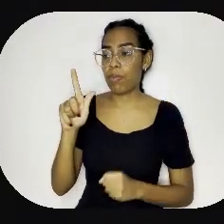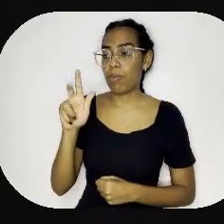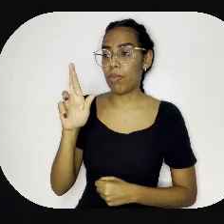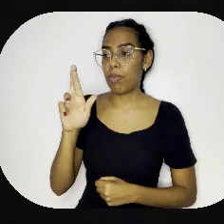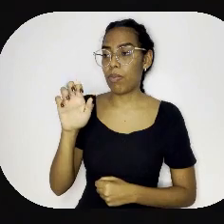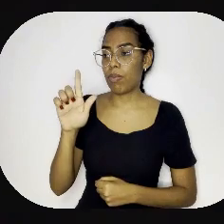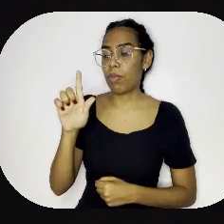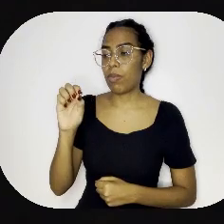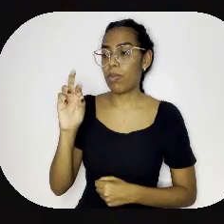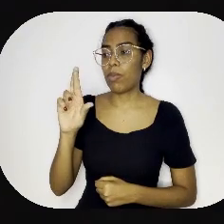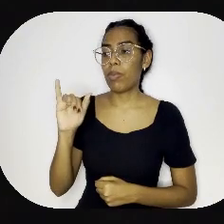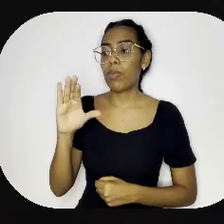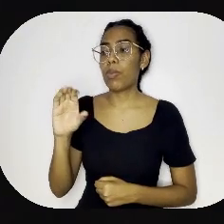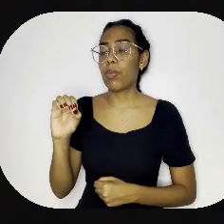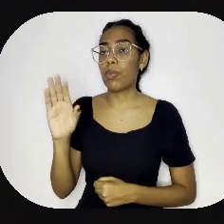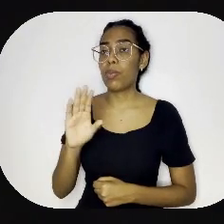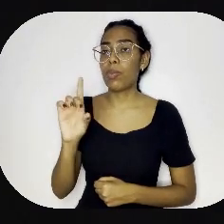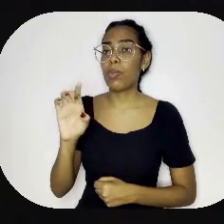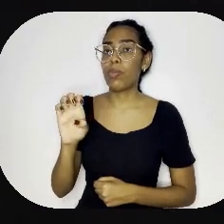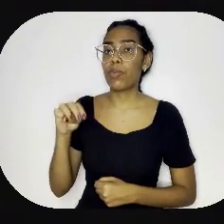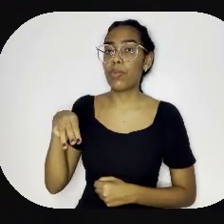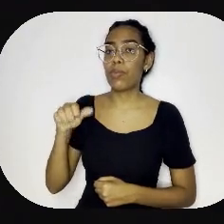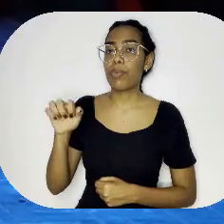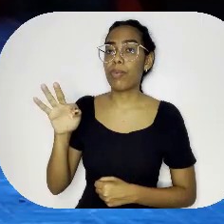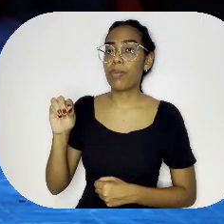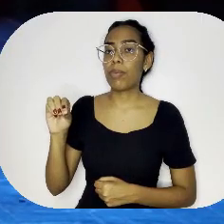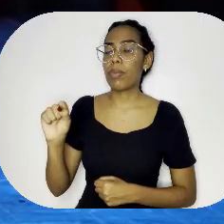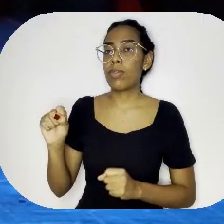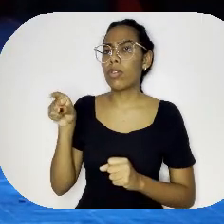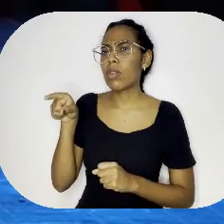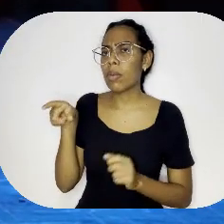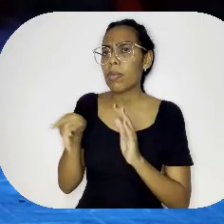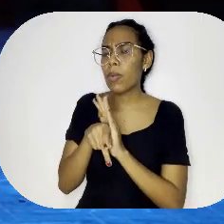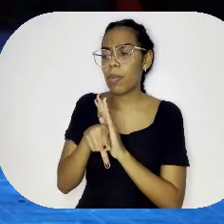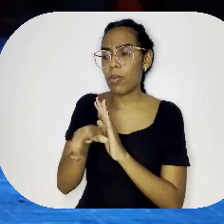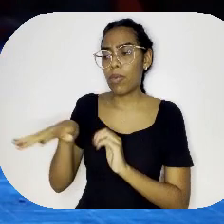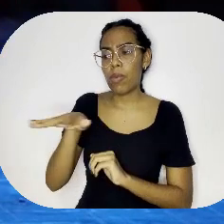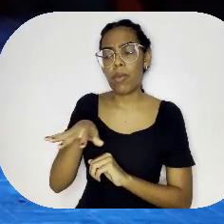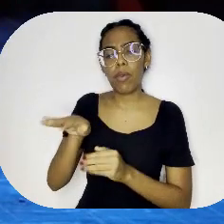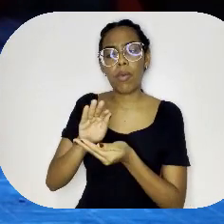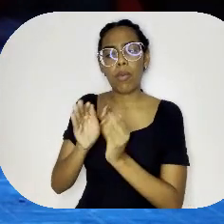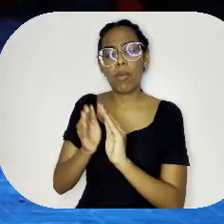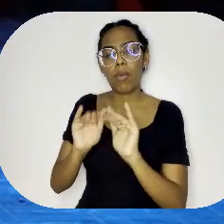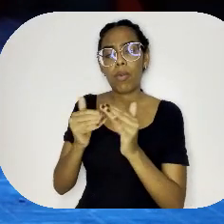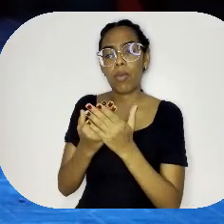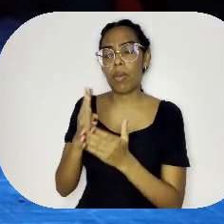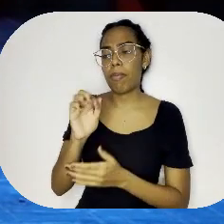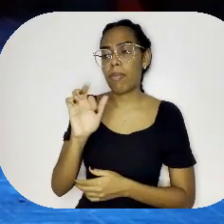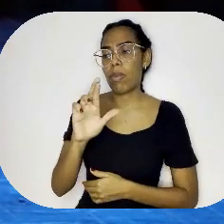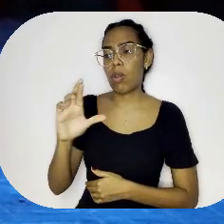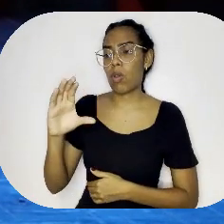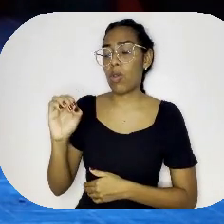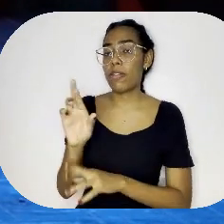barroco coisa alguma. O meu culto é o Gregório de Matos. E qual é a mesma diferença, José? Ele não é